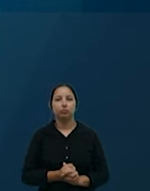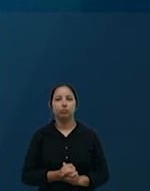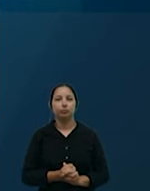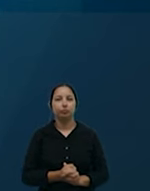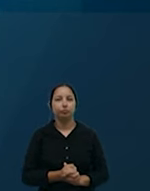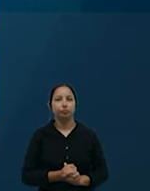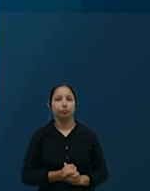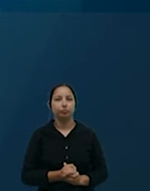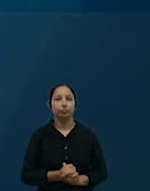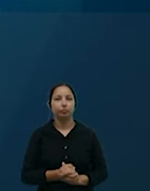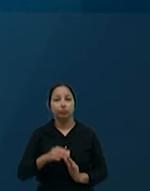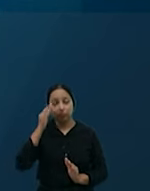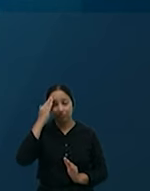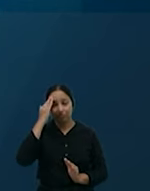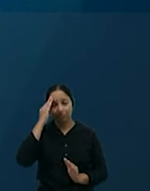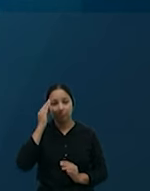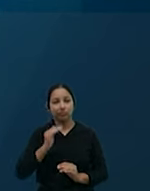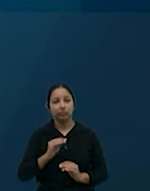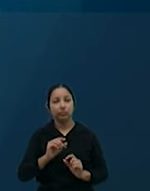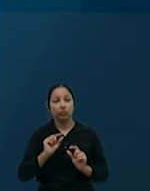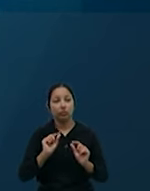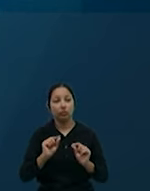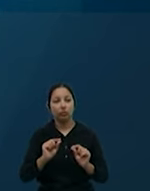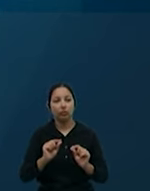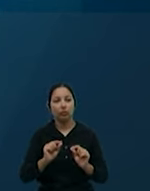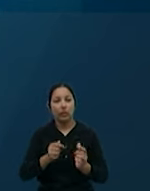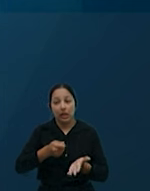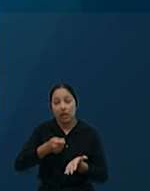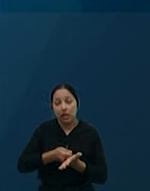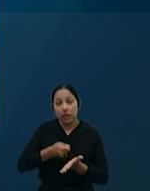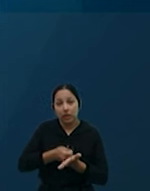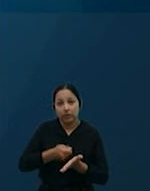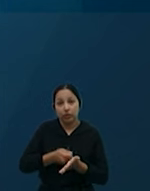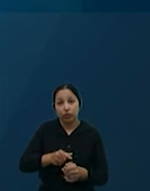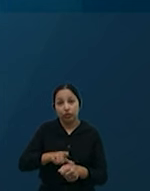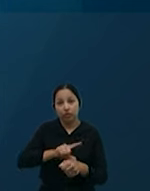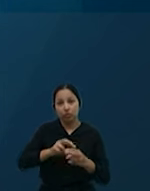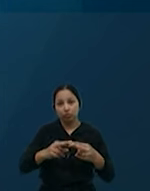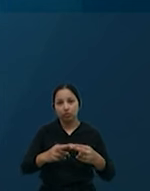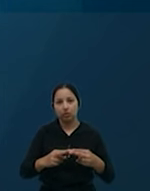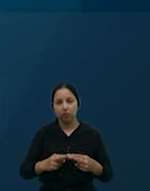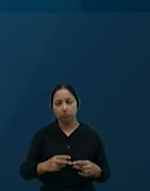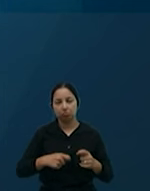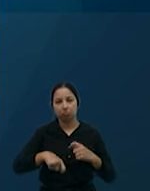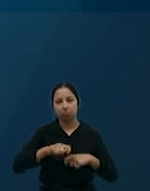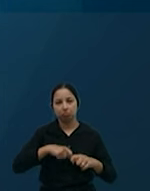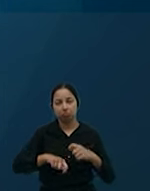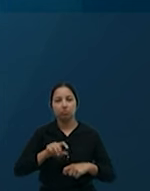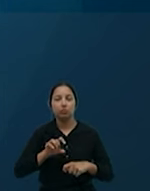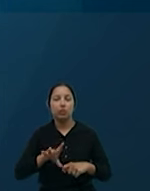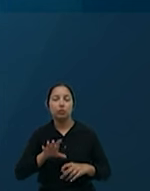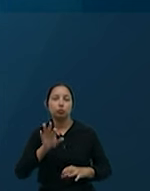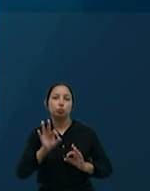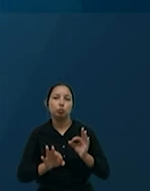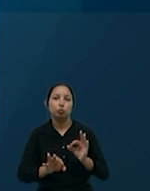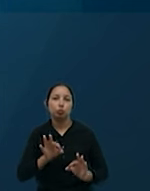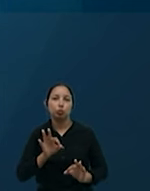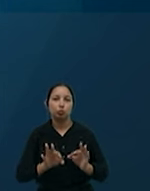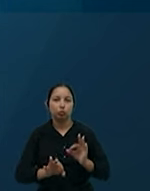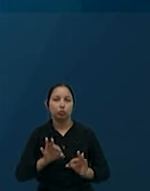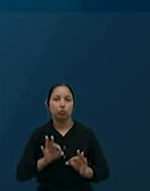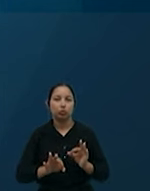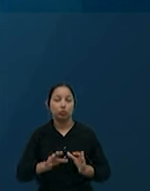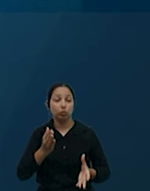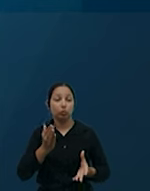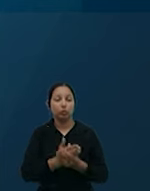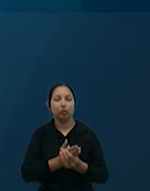dispensar, pelo contrário, em exigir o prévio requerimento administrativo, quando o julgamento desta ação depende